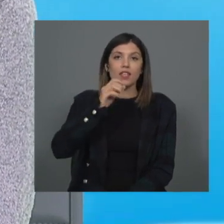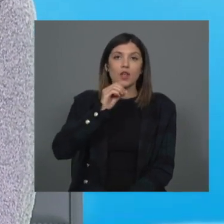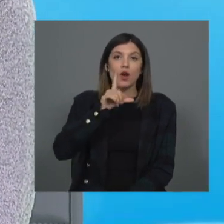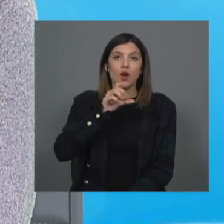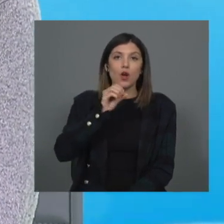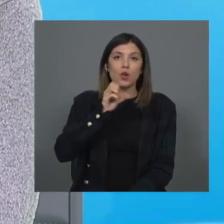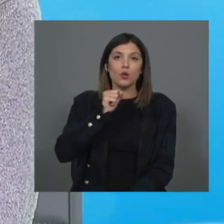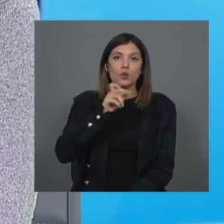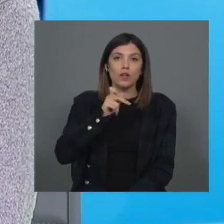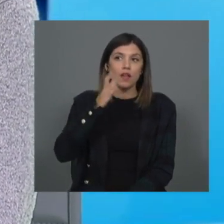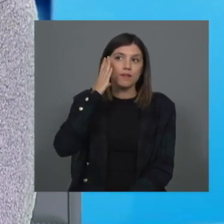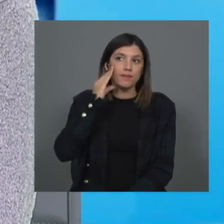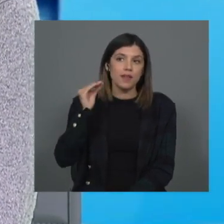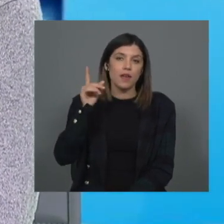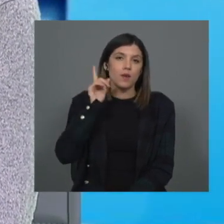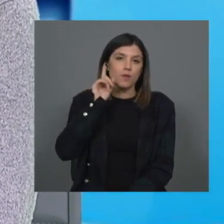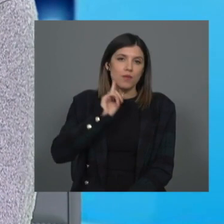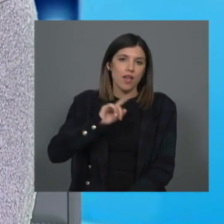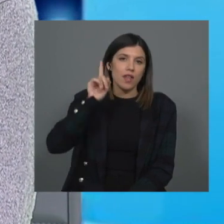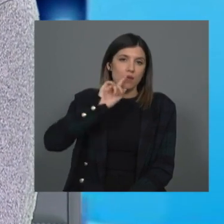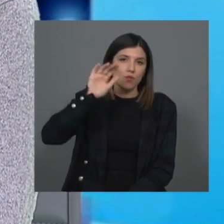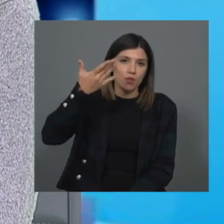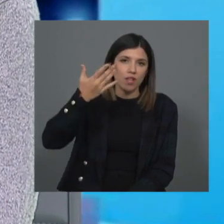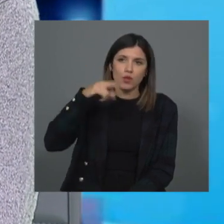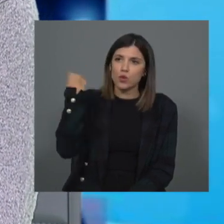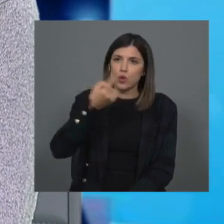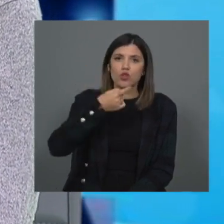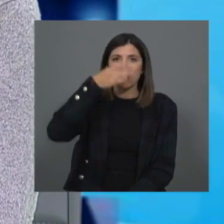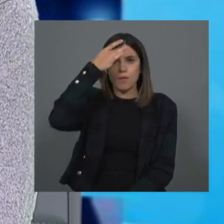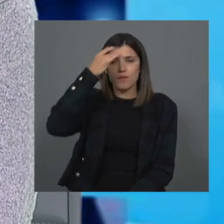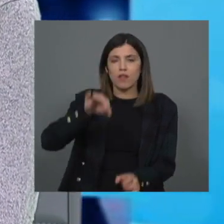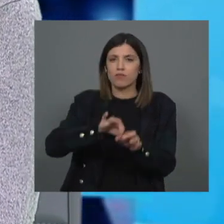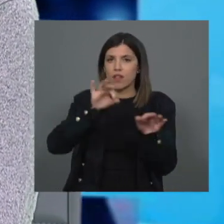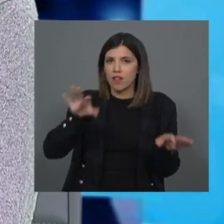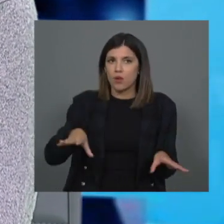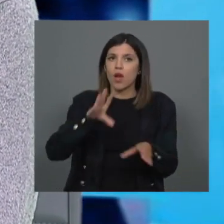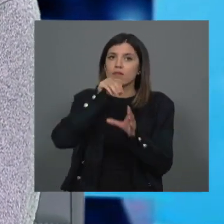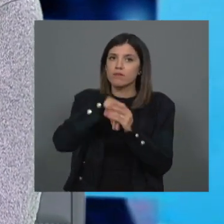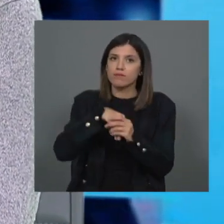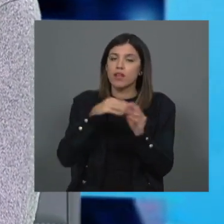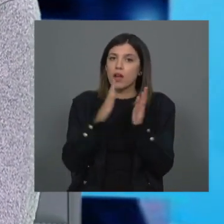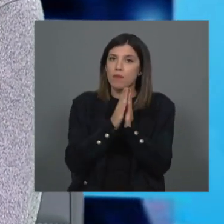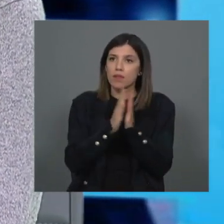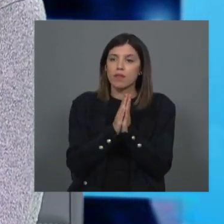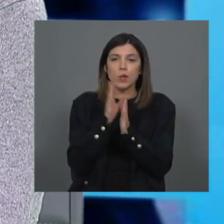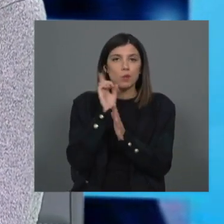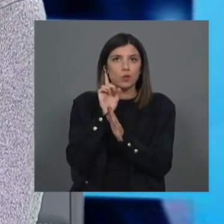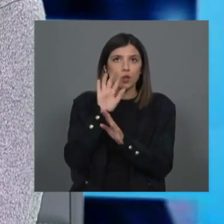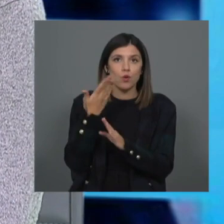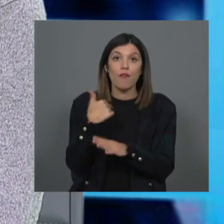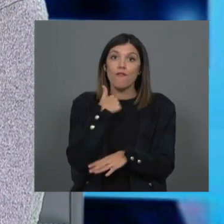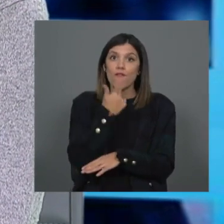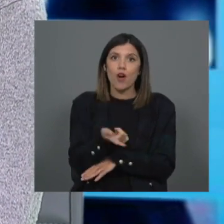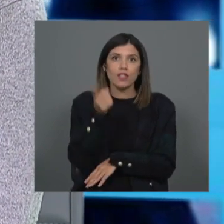eu acho que é muito, muito importante, e todos nós achamos na capela que é um momento fundamental, precisamente para que as vozes das mulheres